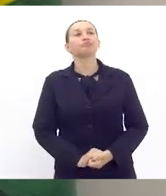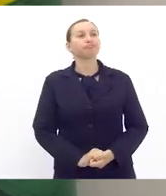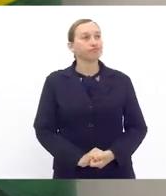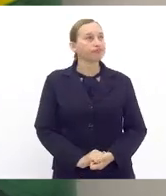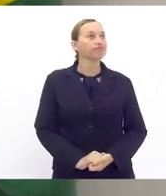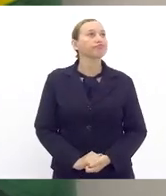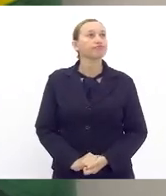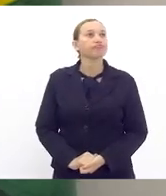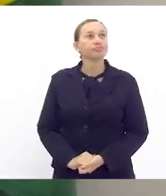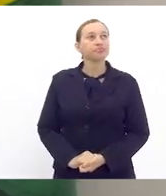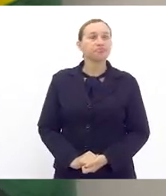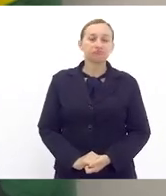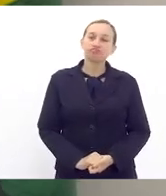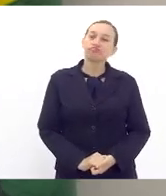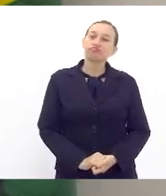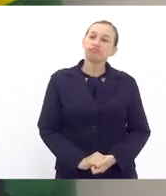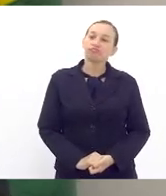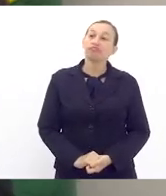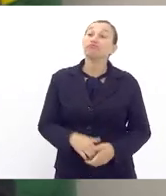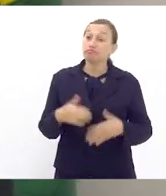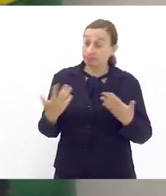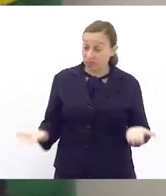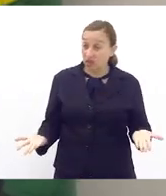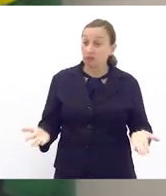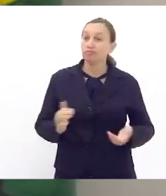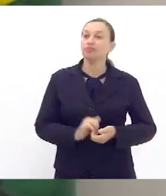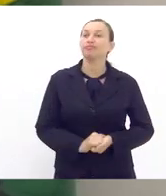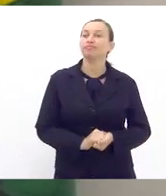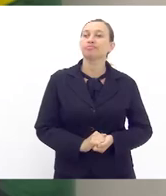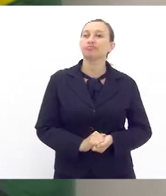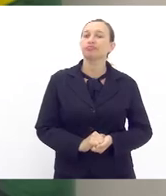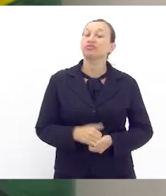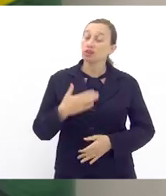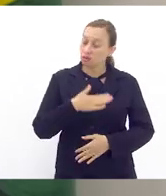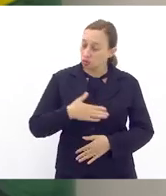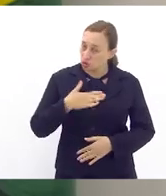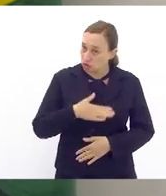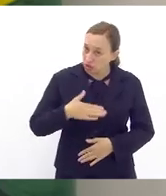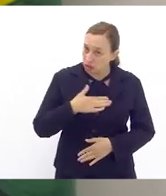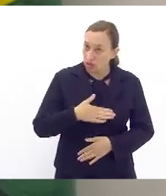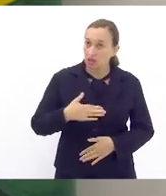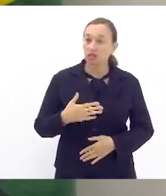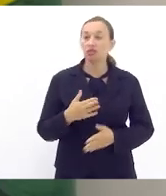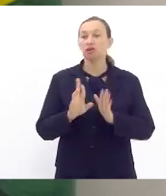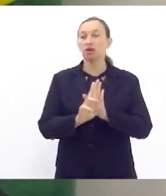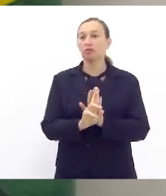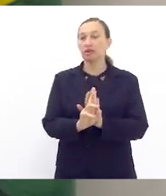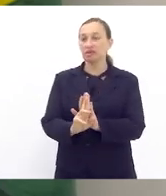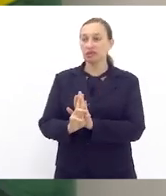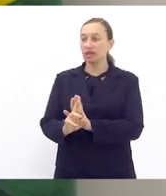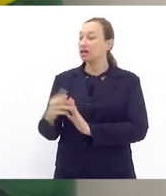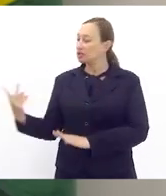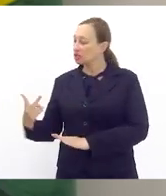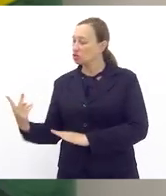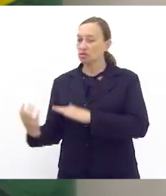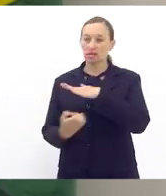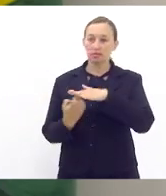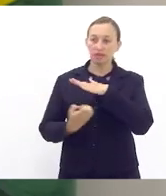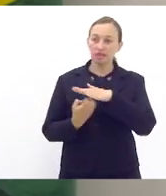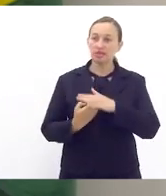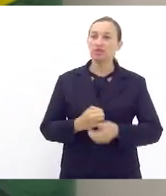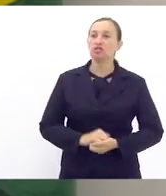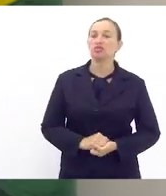precariedades então eu gostaria de pedir aos representantes das concessionárias